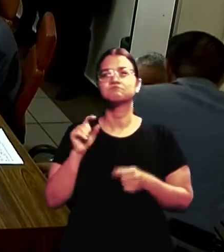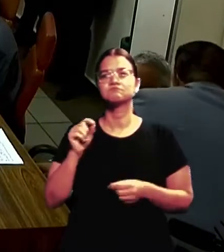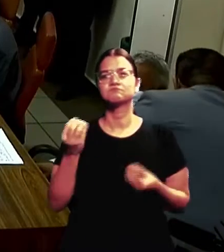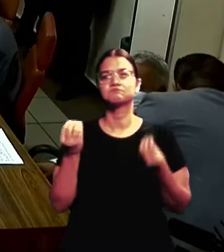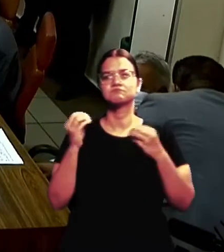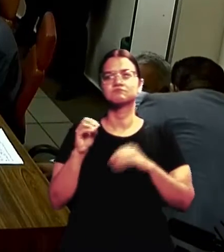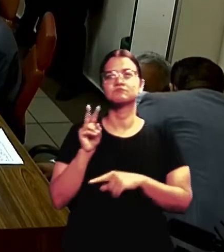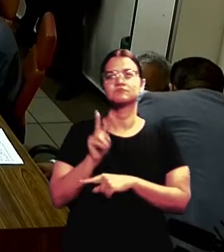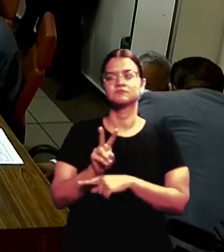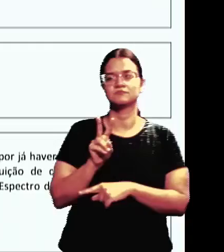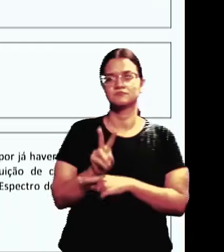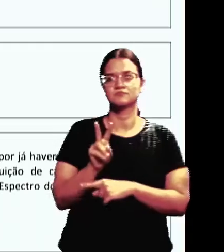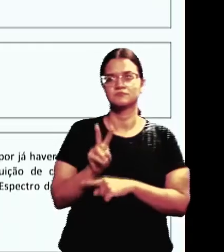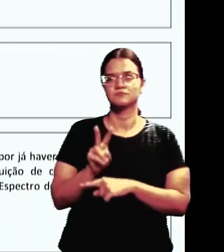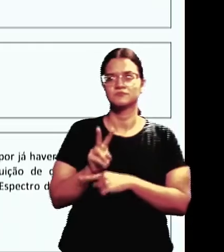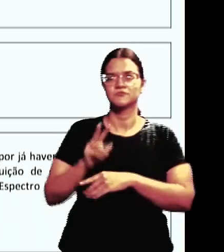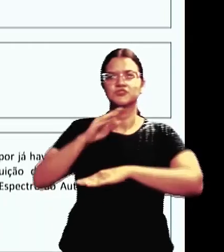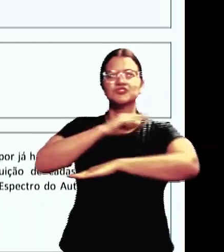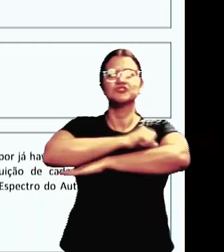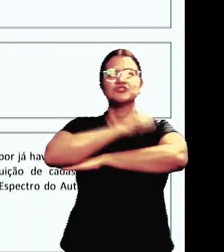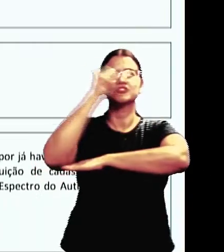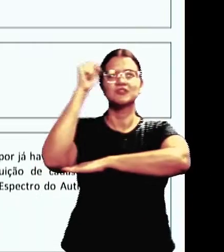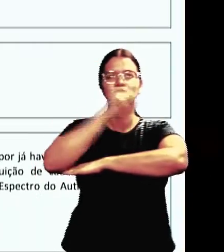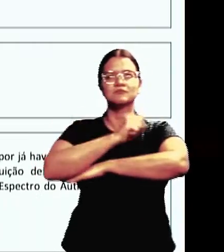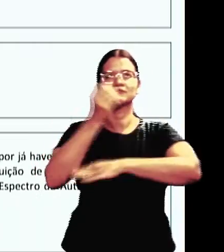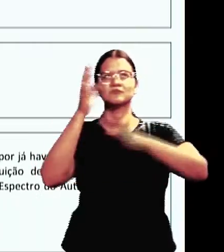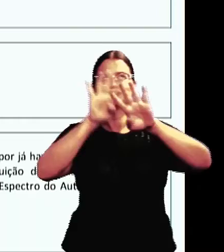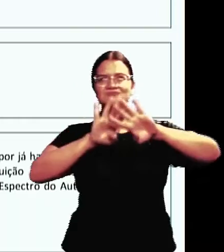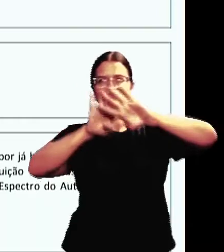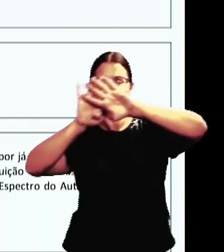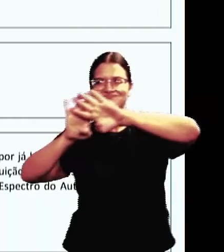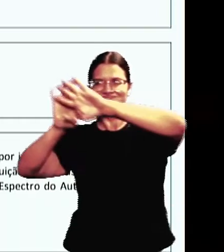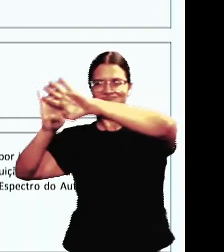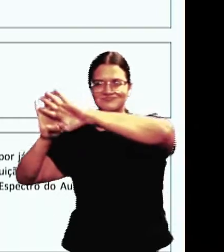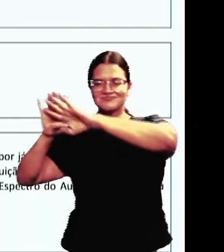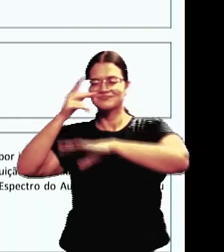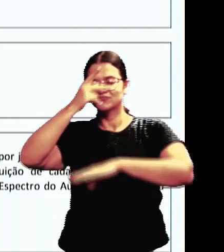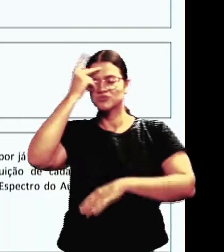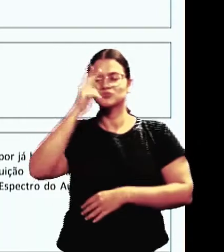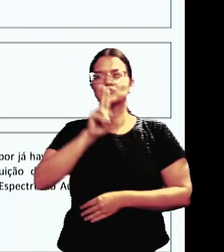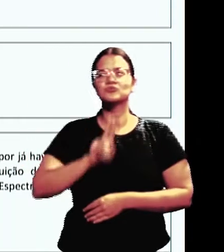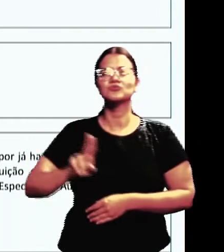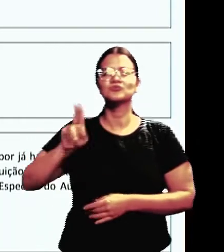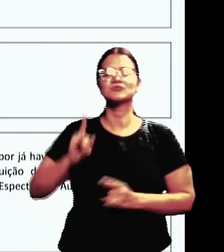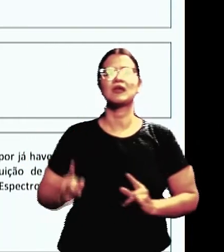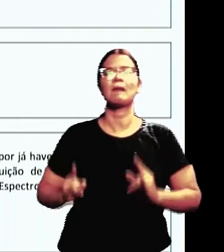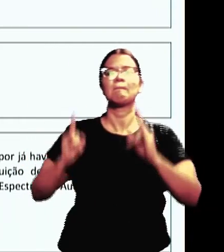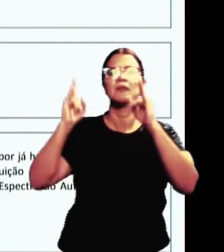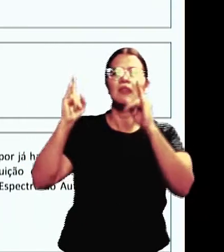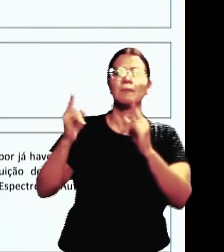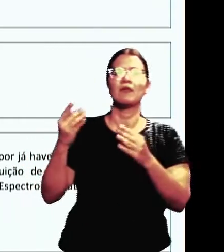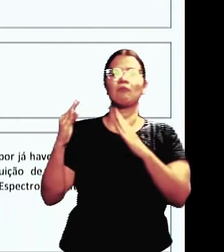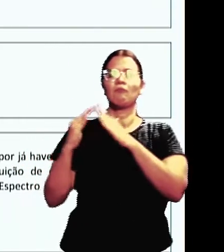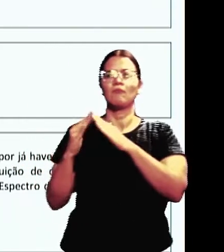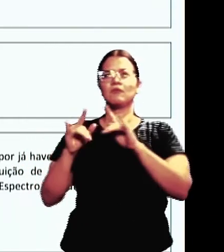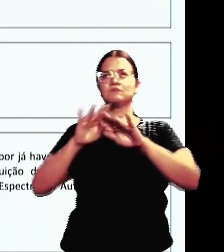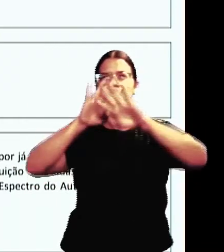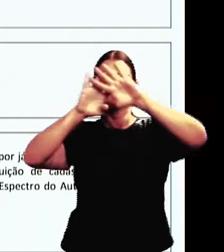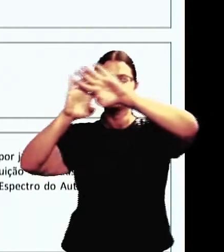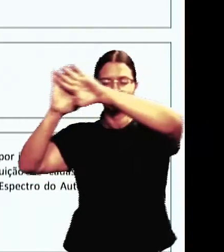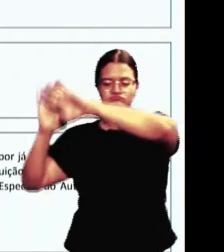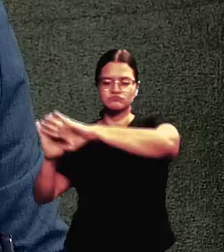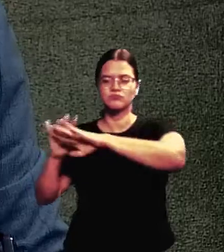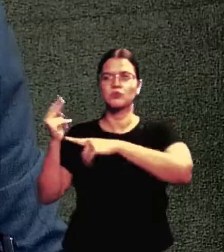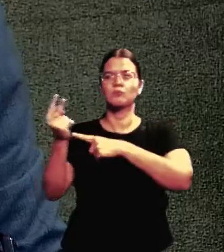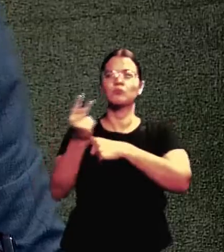a instalação de proteção nas janelas e varandas, nos apartamentos e áreas de uso comum nos condomínios verticais.